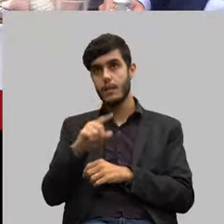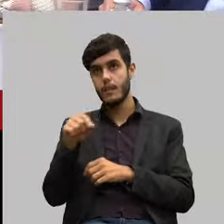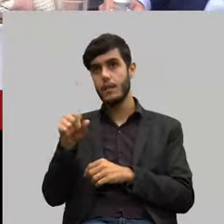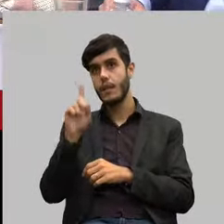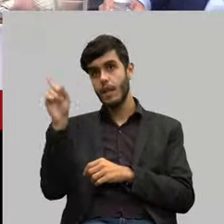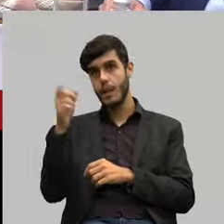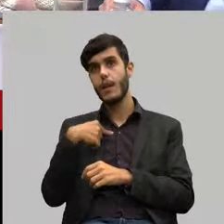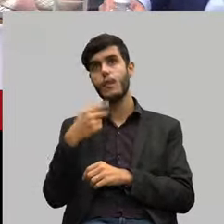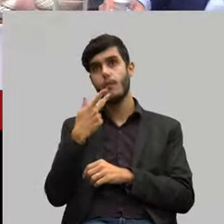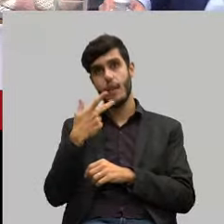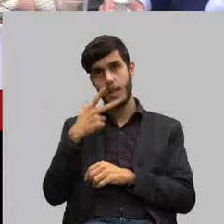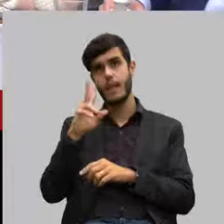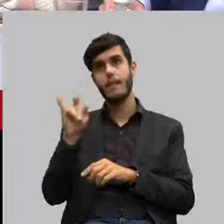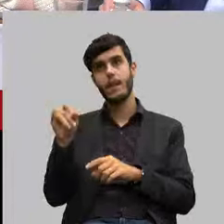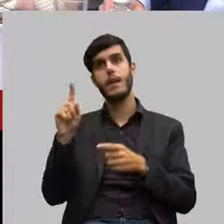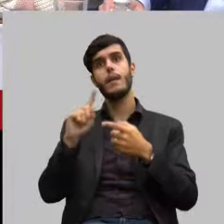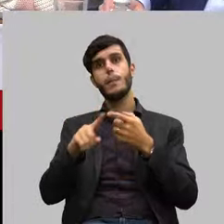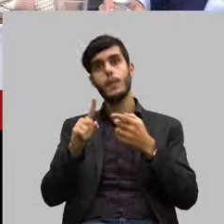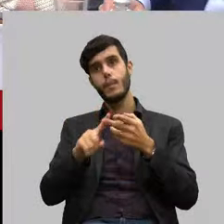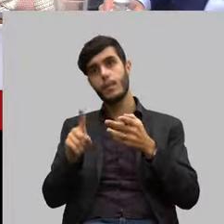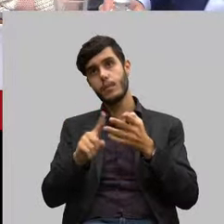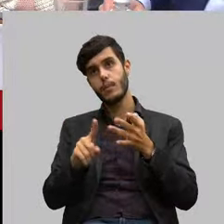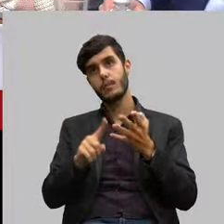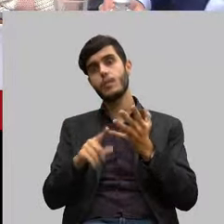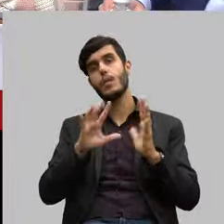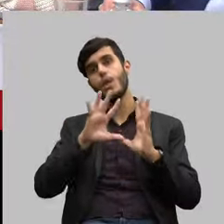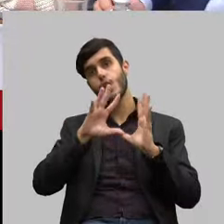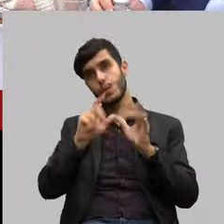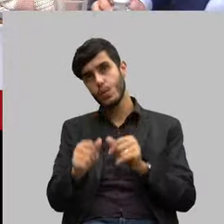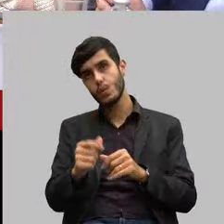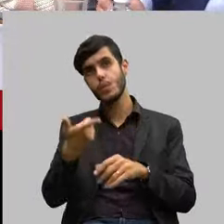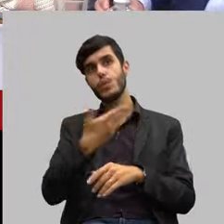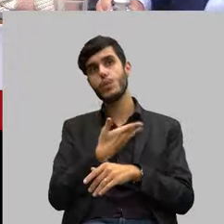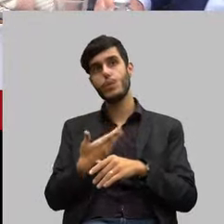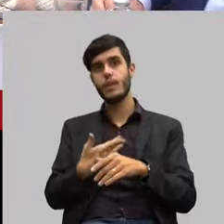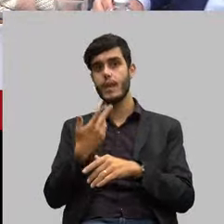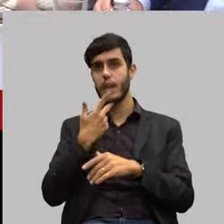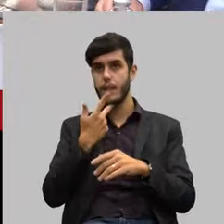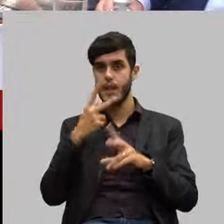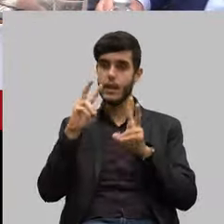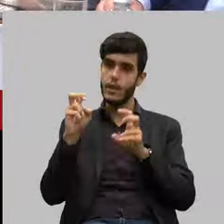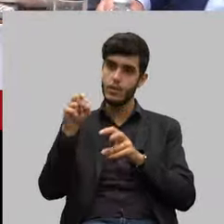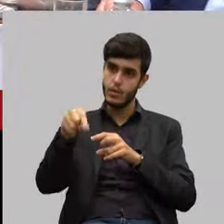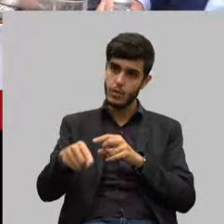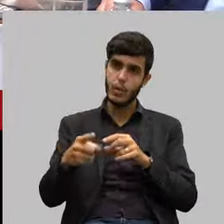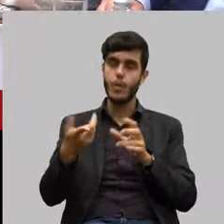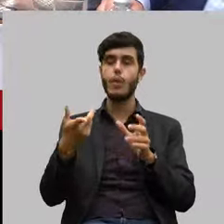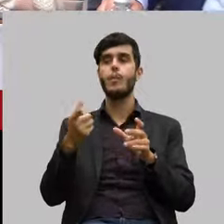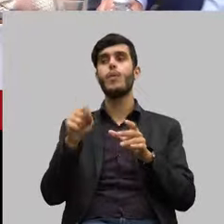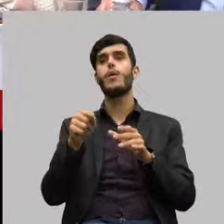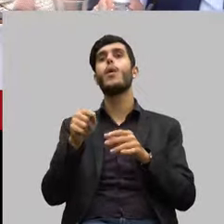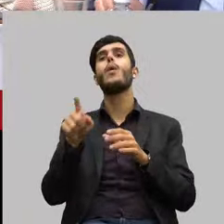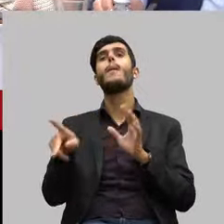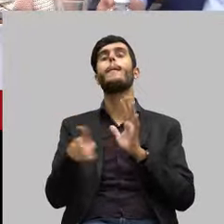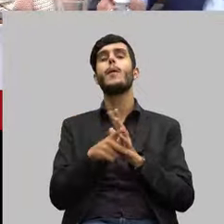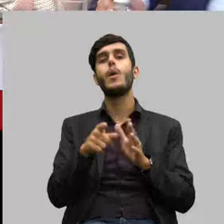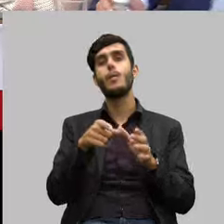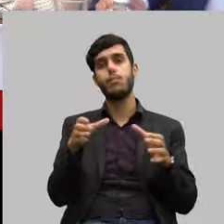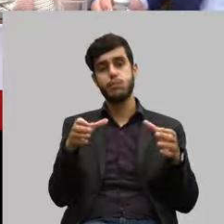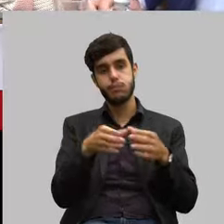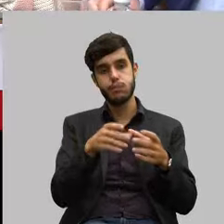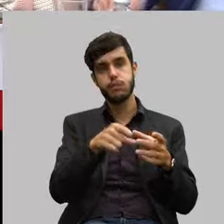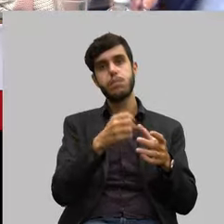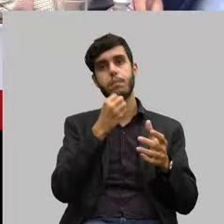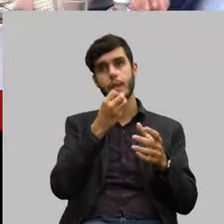quem quiser acompanhar vai ter acesso a tudo que o Governo está retirando tanto do Conselho de beneficiários como do Conselho de